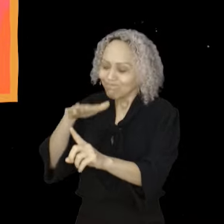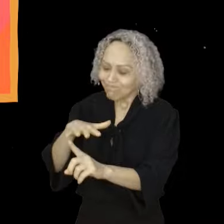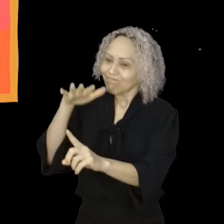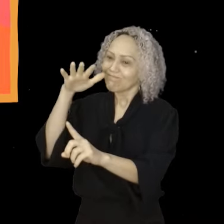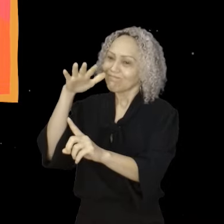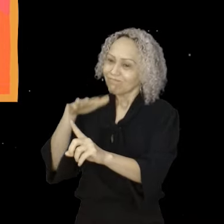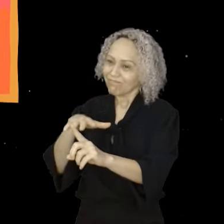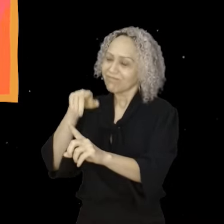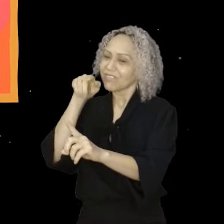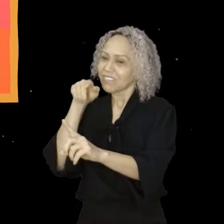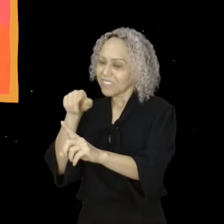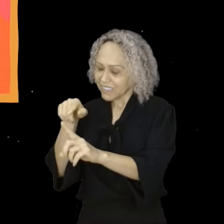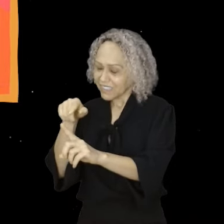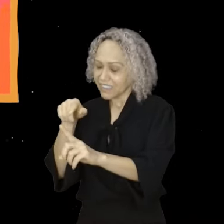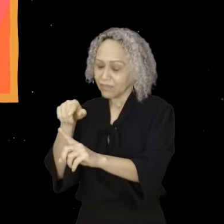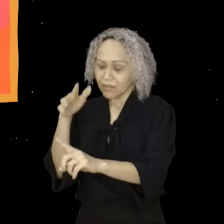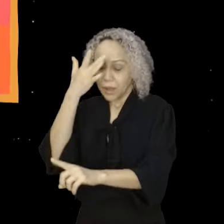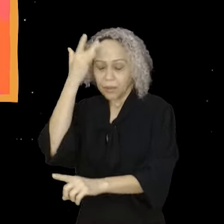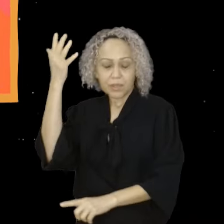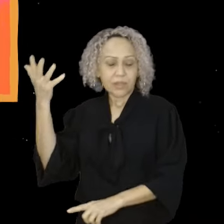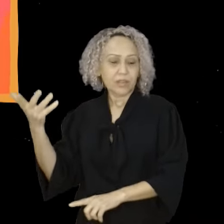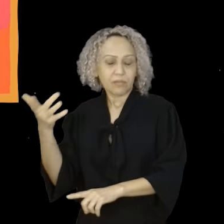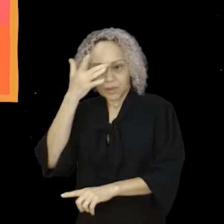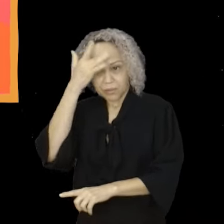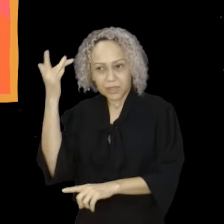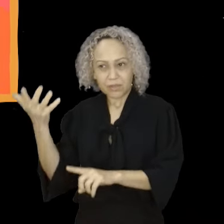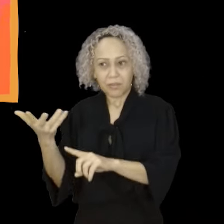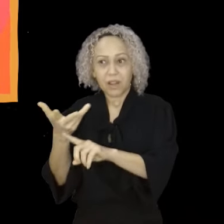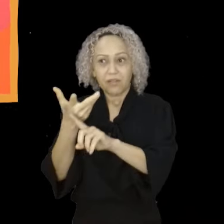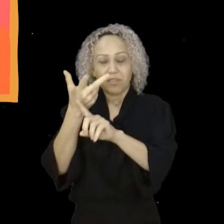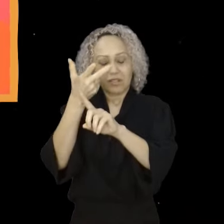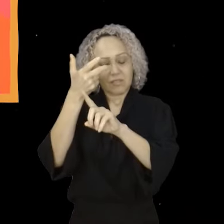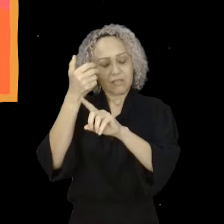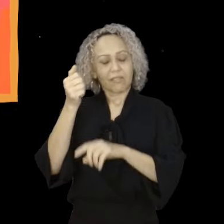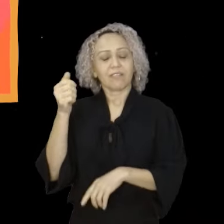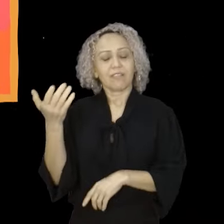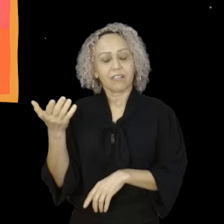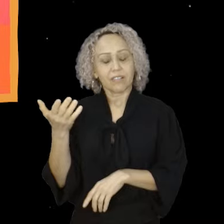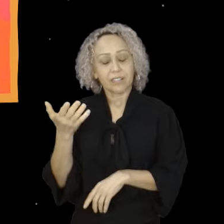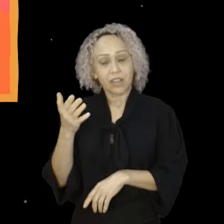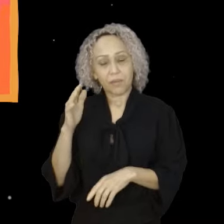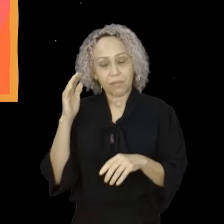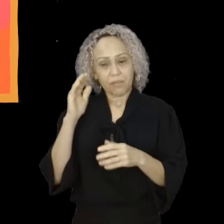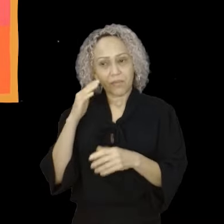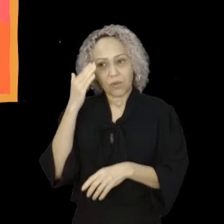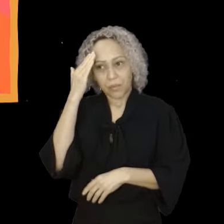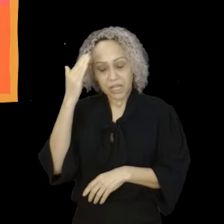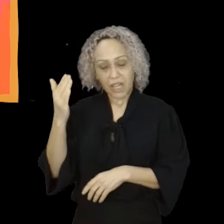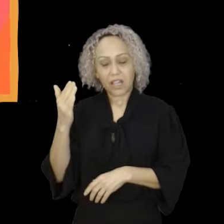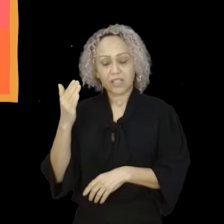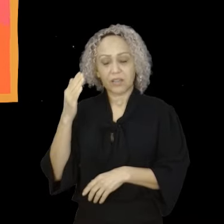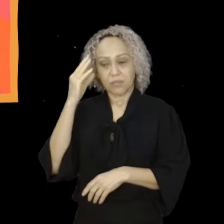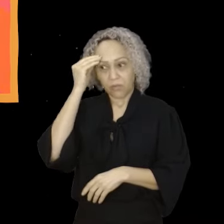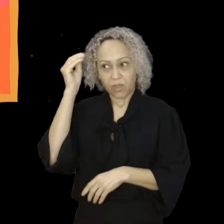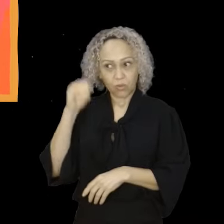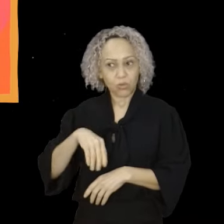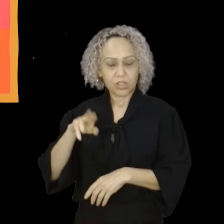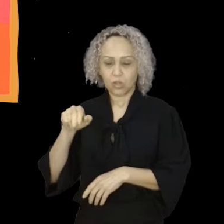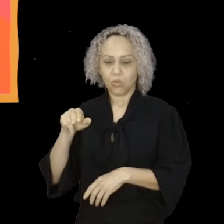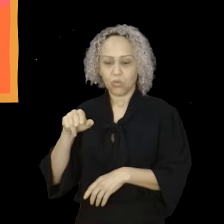incrível, e realmente obrigado por não ter desistido, por ter continuado firme e forte na luta, e você é